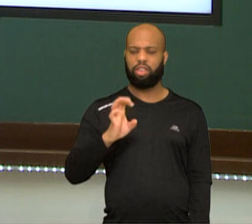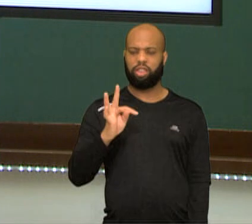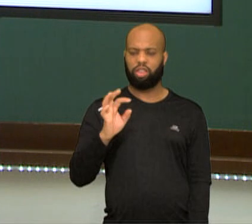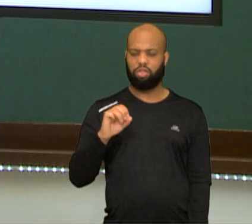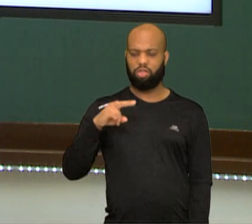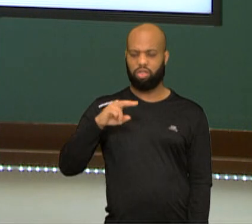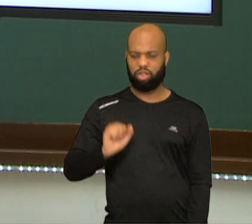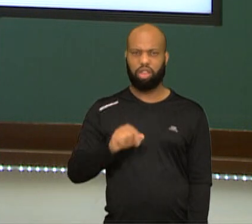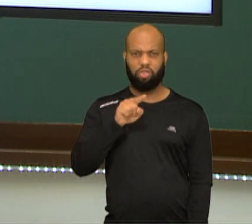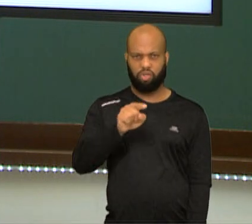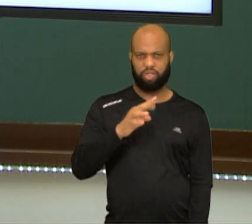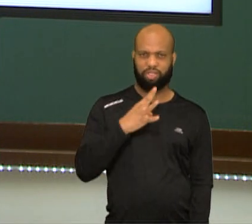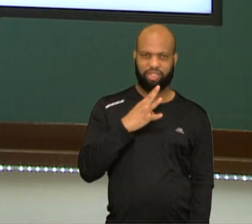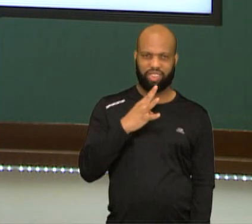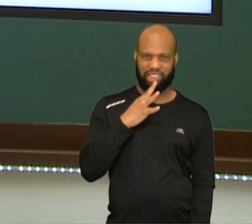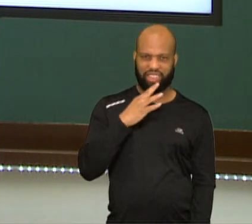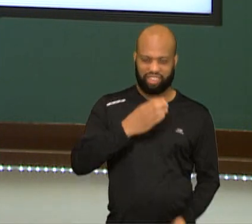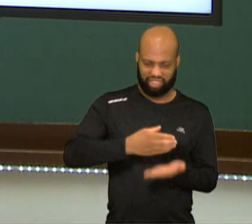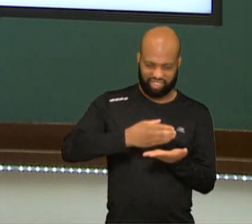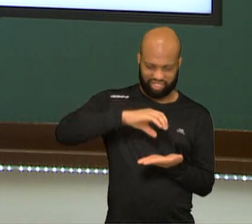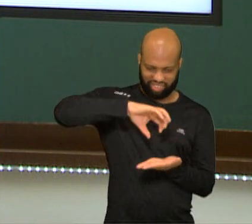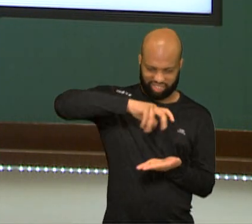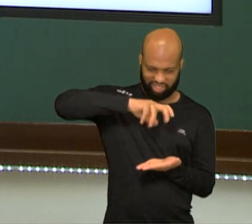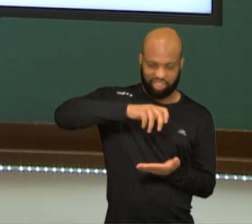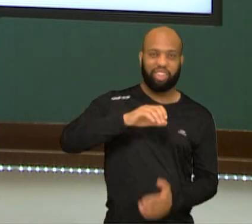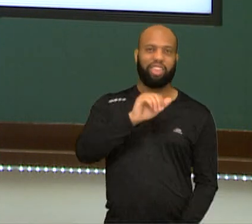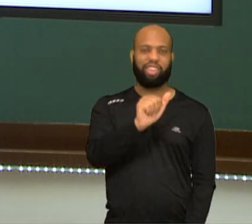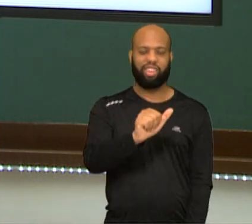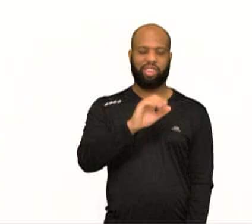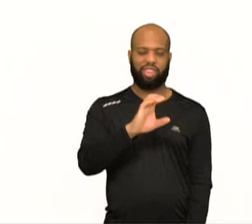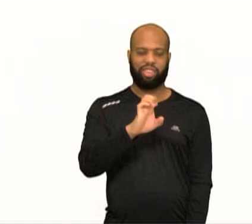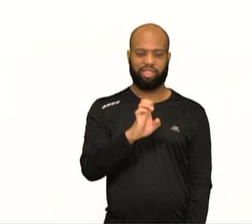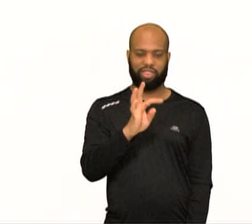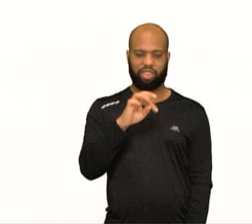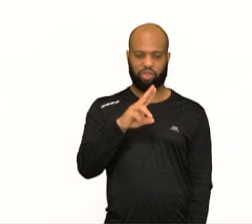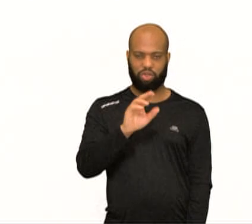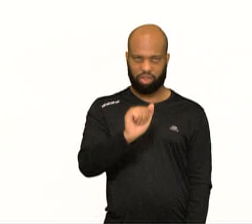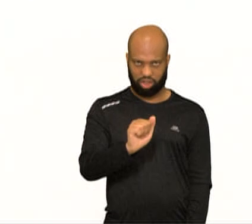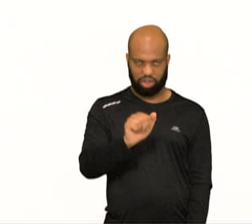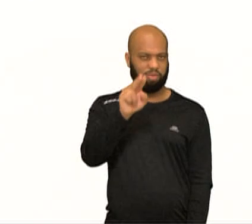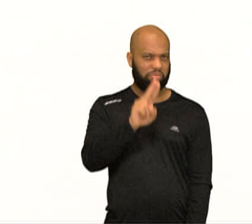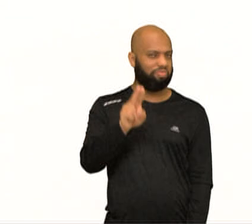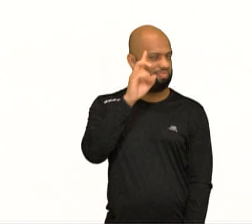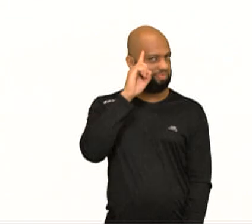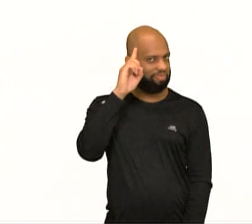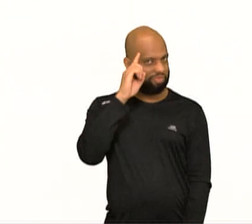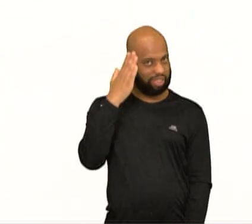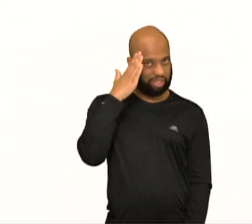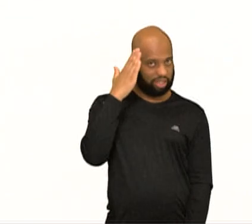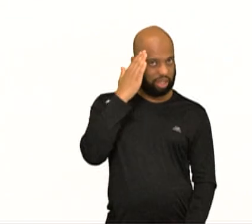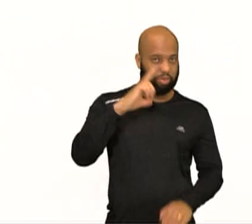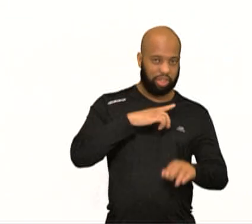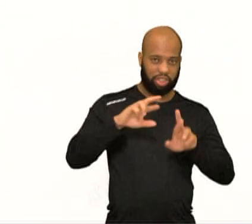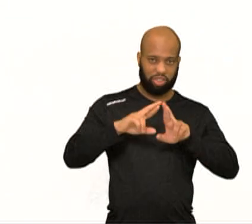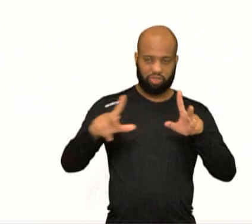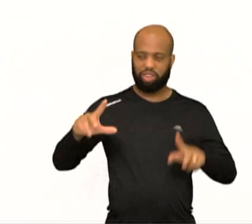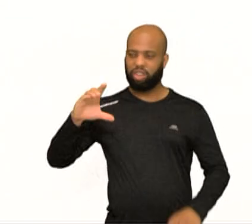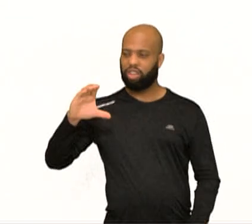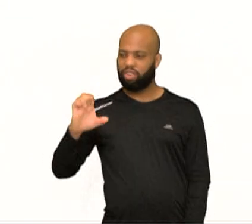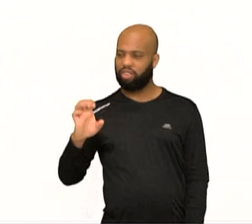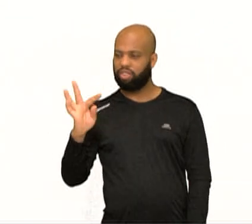falar sobre acetona? Sabe as suas aplicações no cotidiano? Qual a diferença entre a acetona